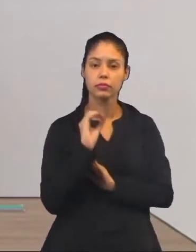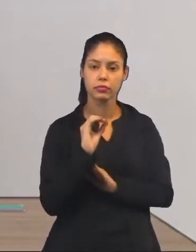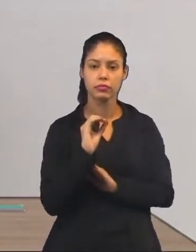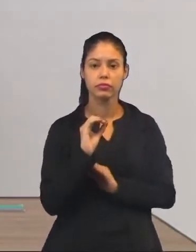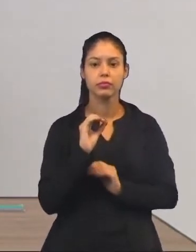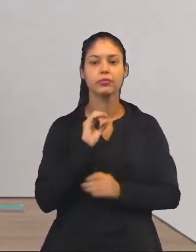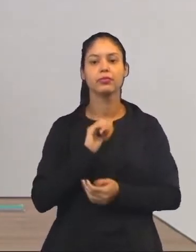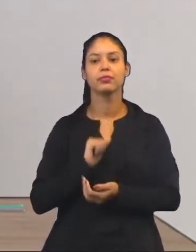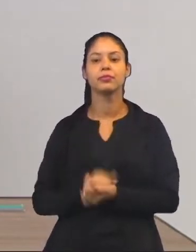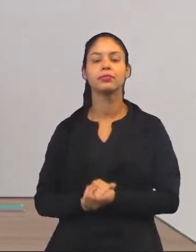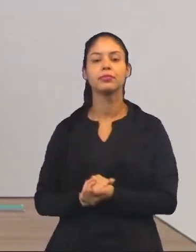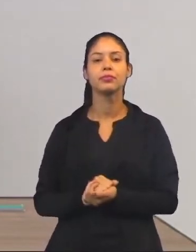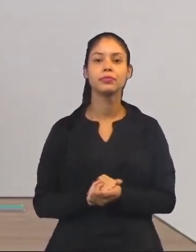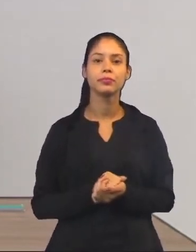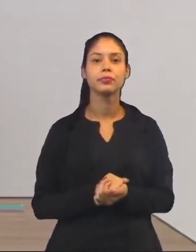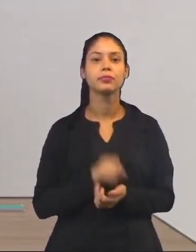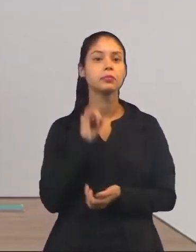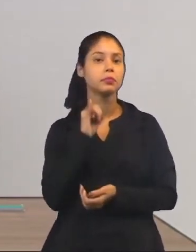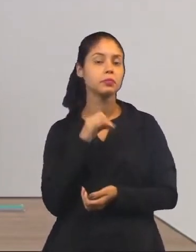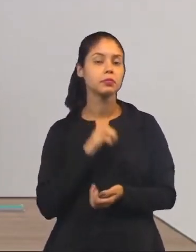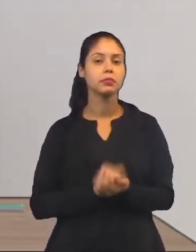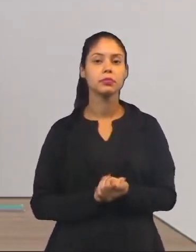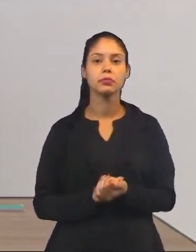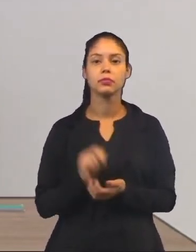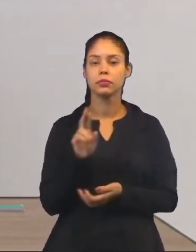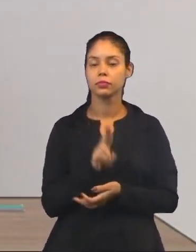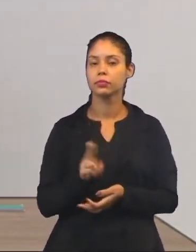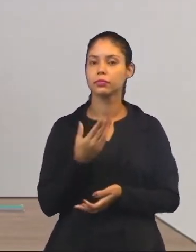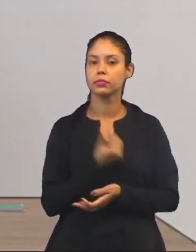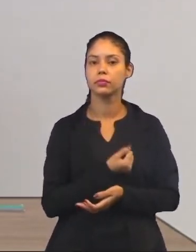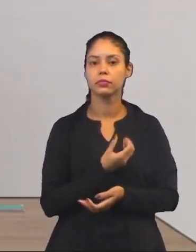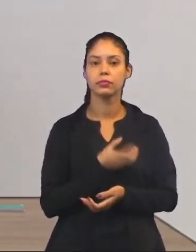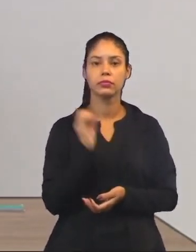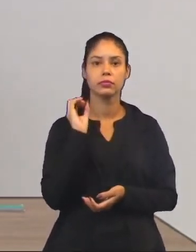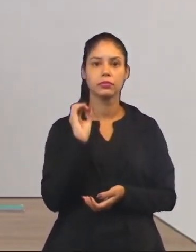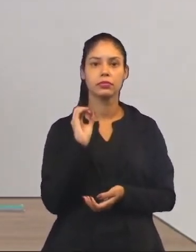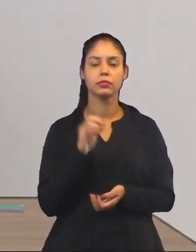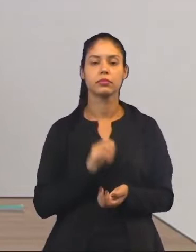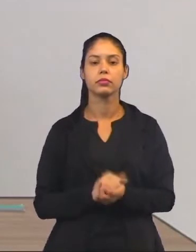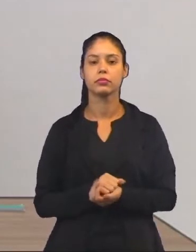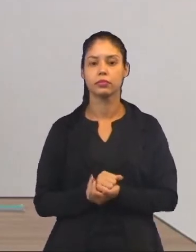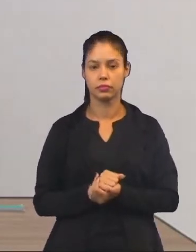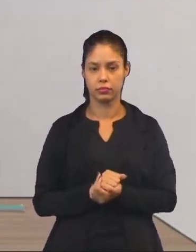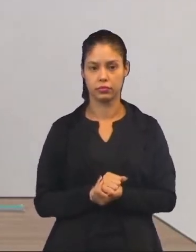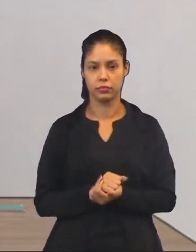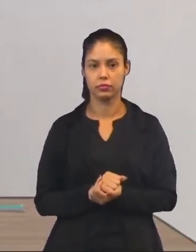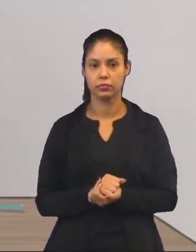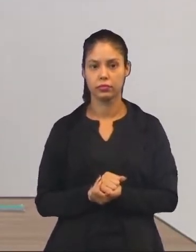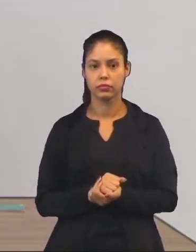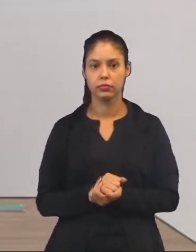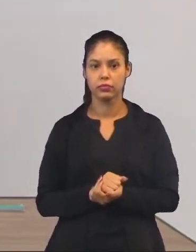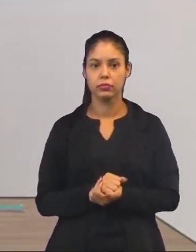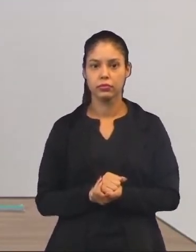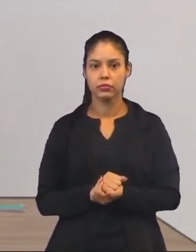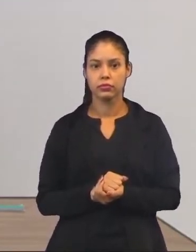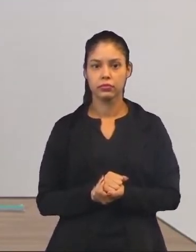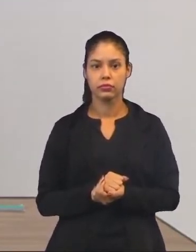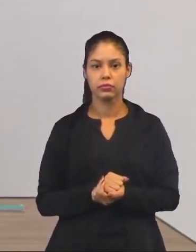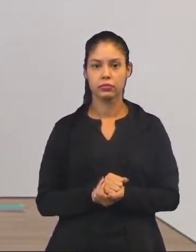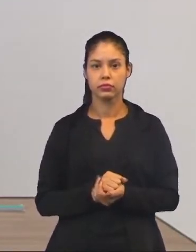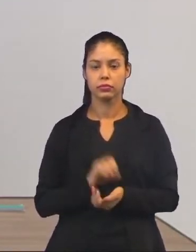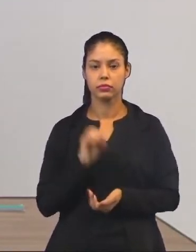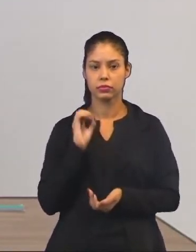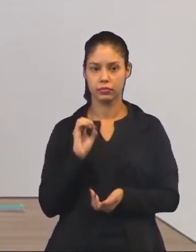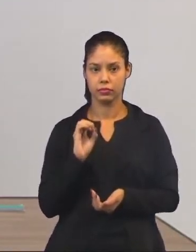tapetinho, né? Representaríamos se fôssemos utilizar o número com 0. Vamos colocar aqui, então, olha só. Não ficou nada,